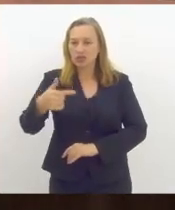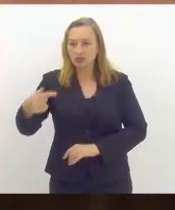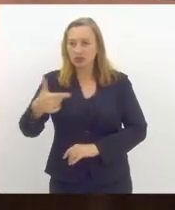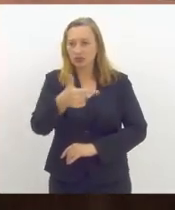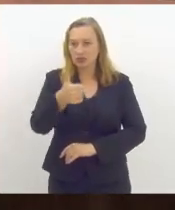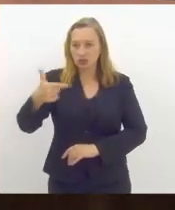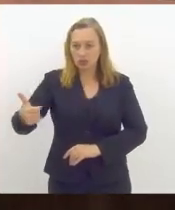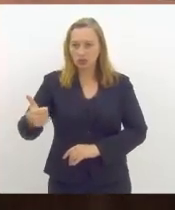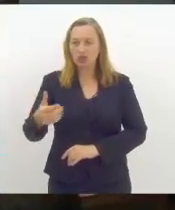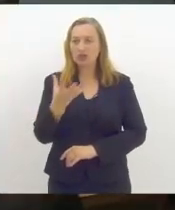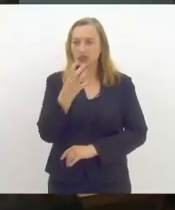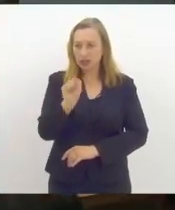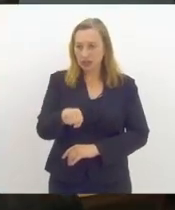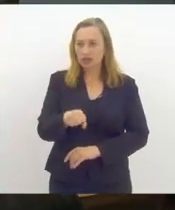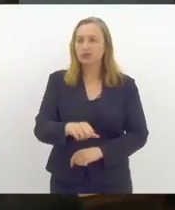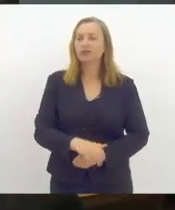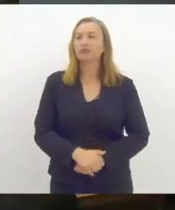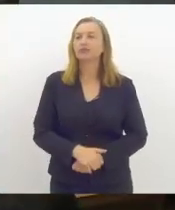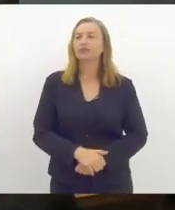é favorável